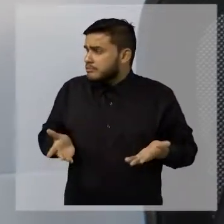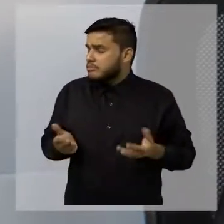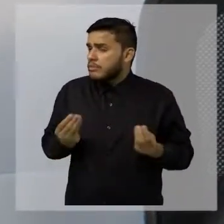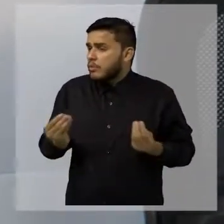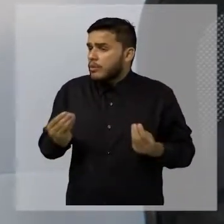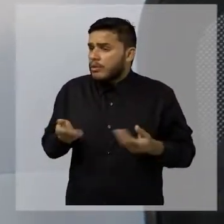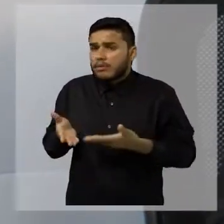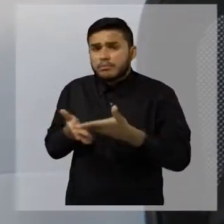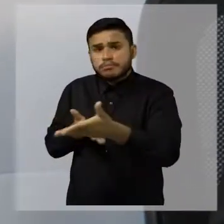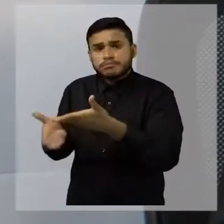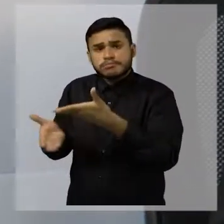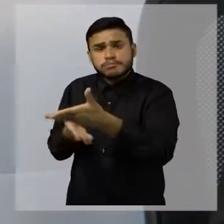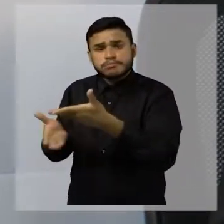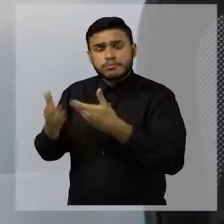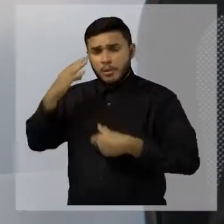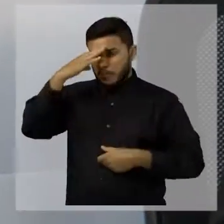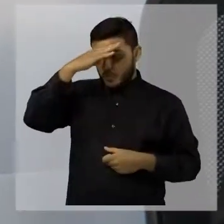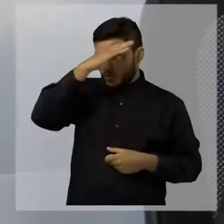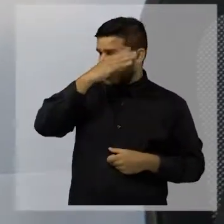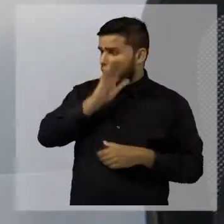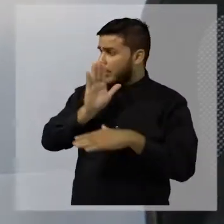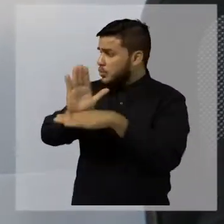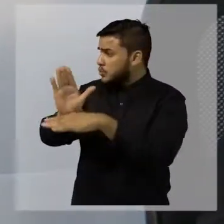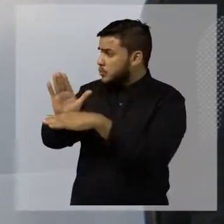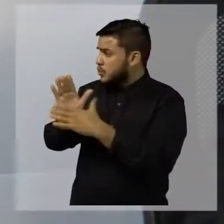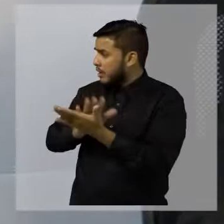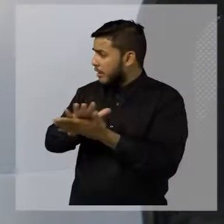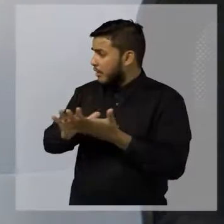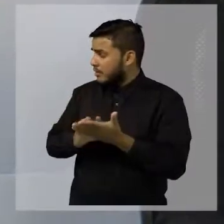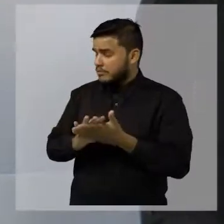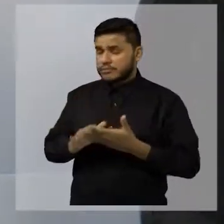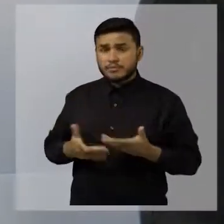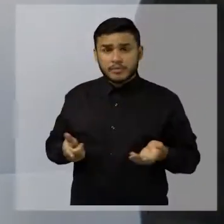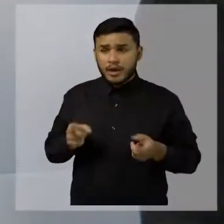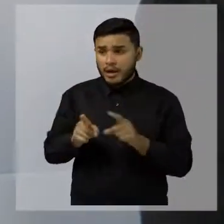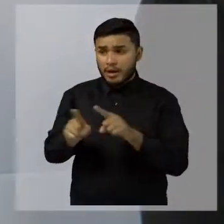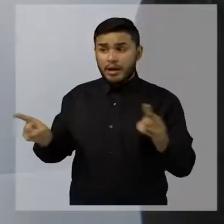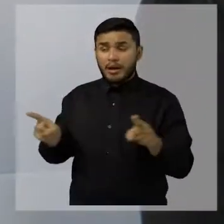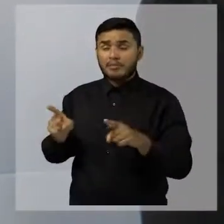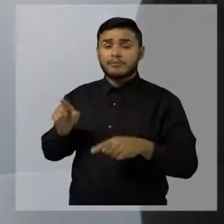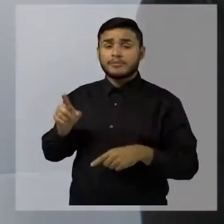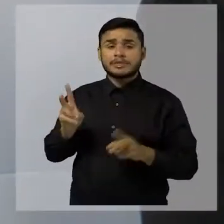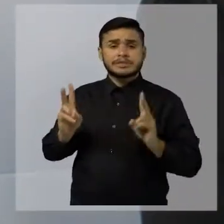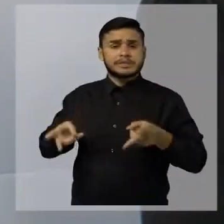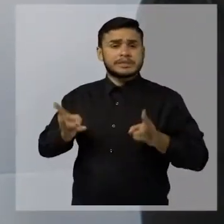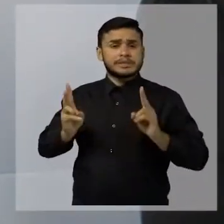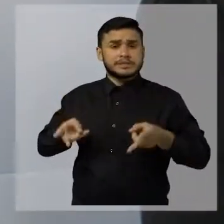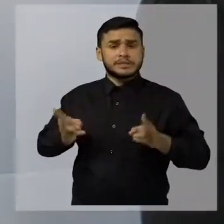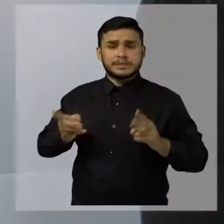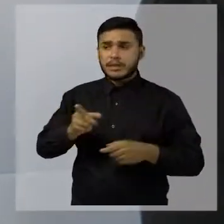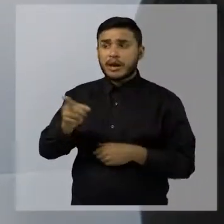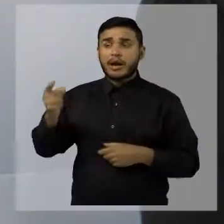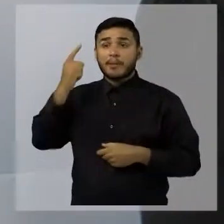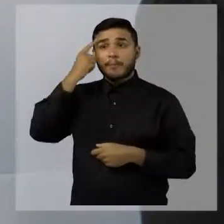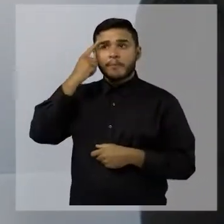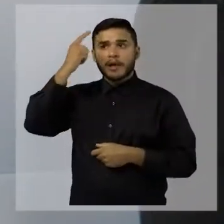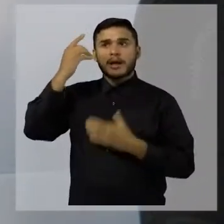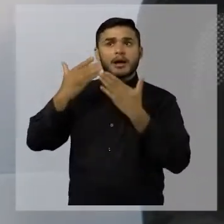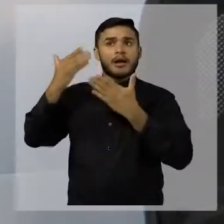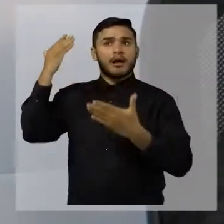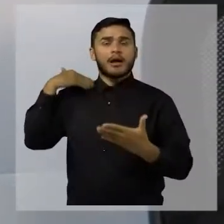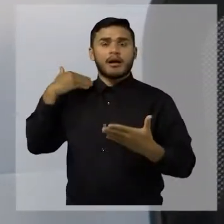relação com o governo federal. Por quê? Mal acostumados nas gestões passadas, estão